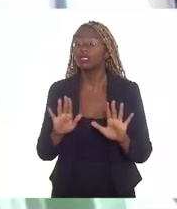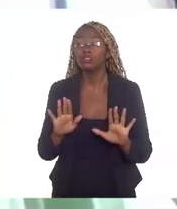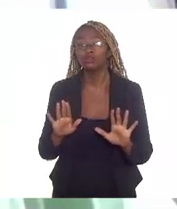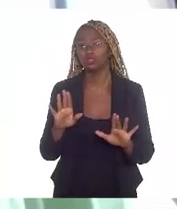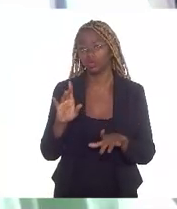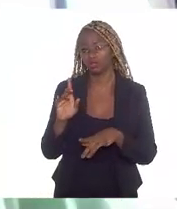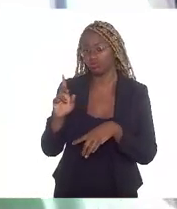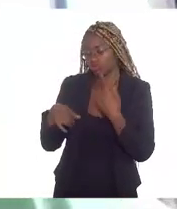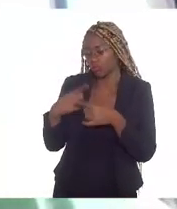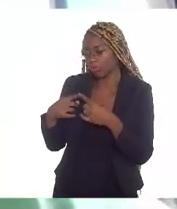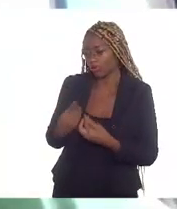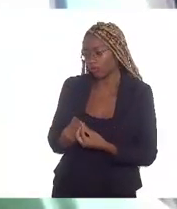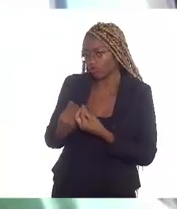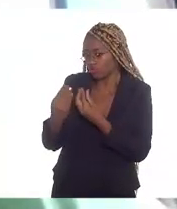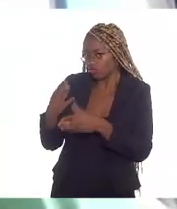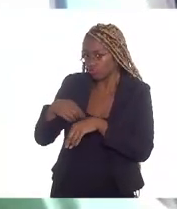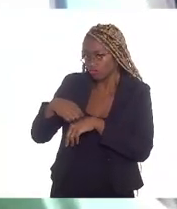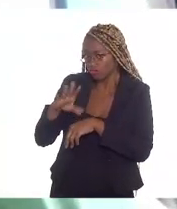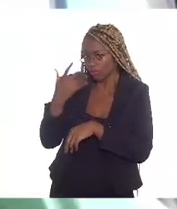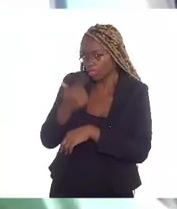hoje ainda.